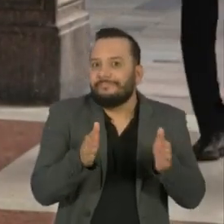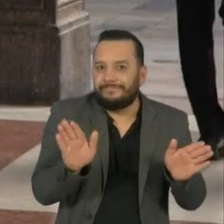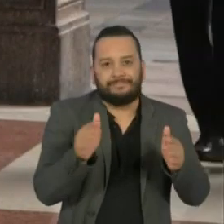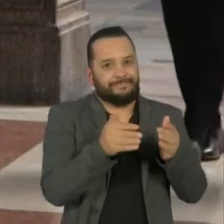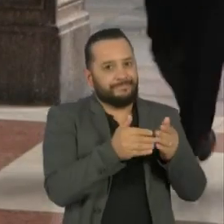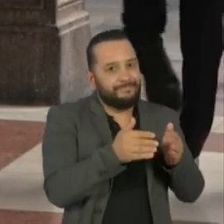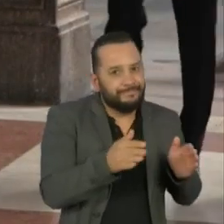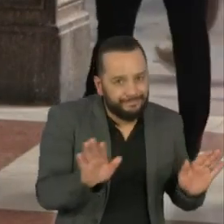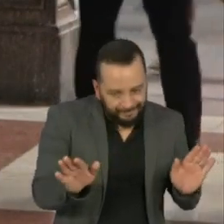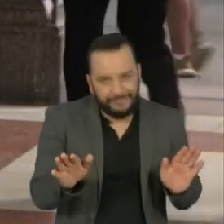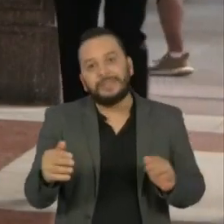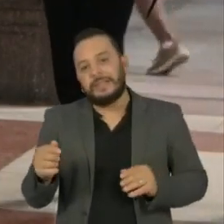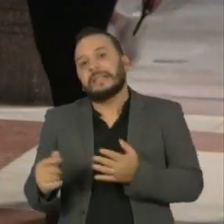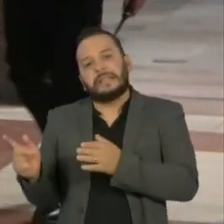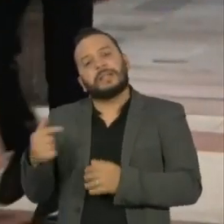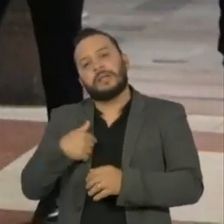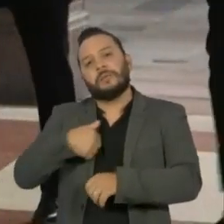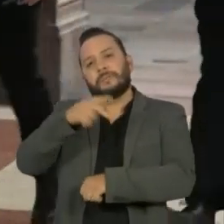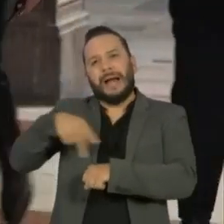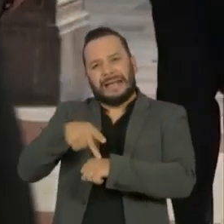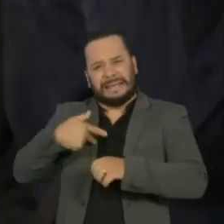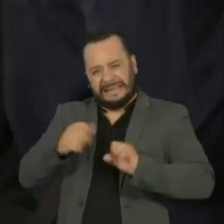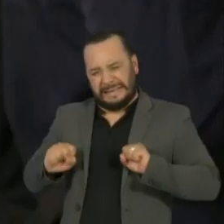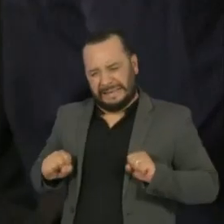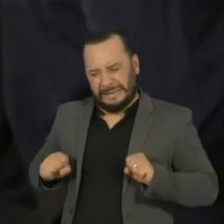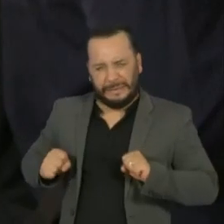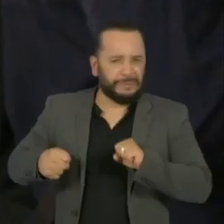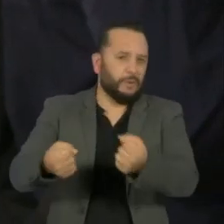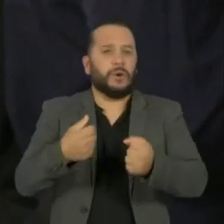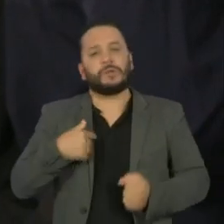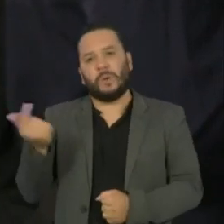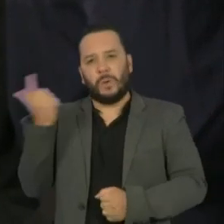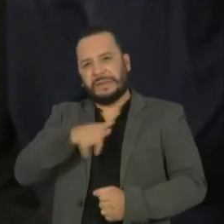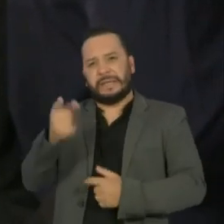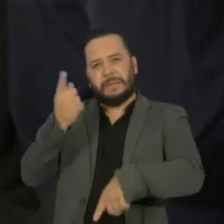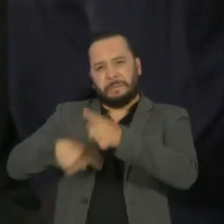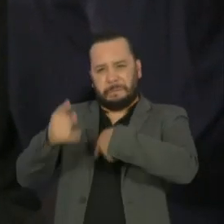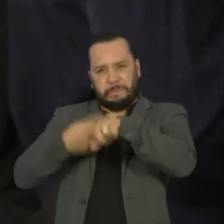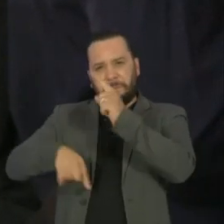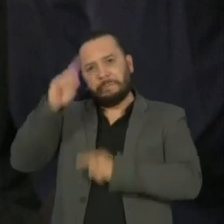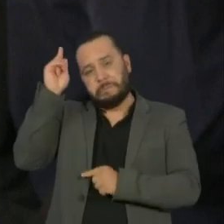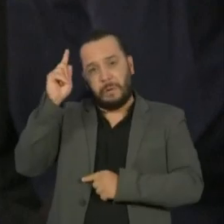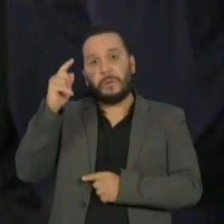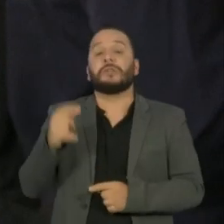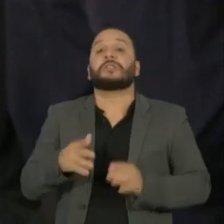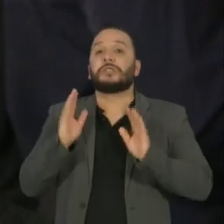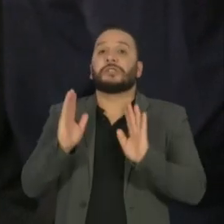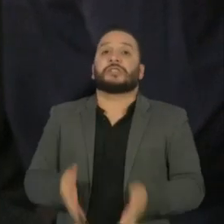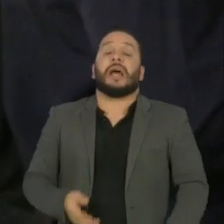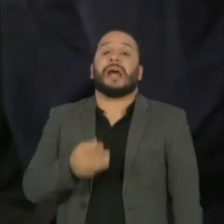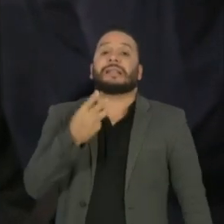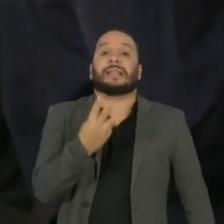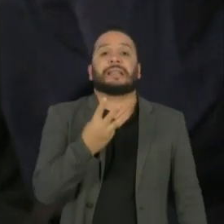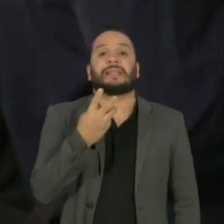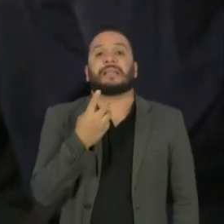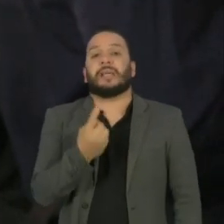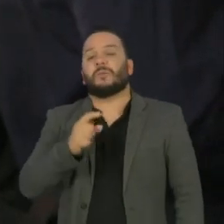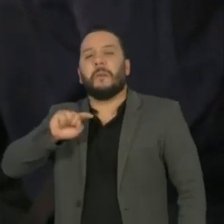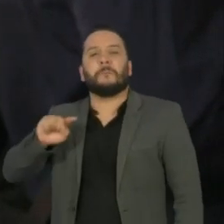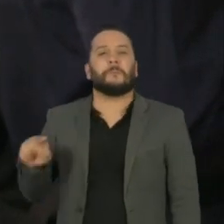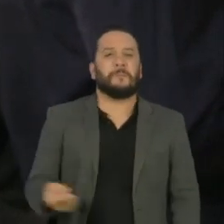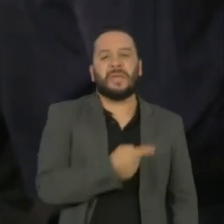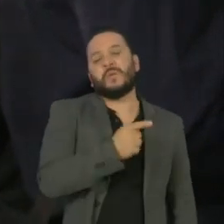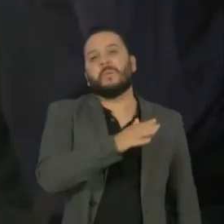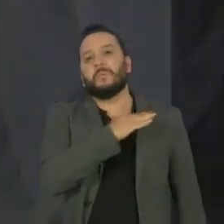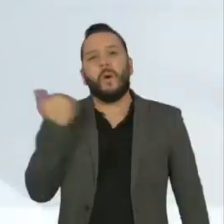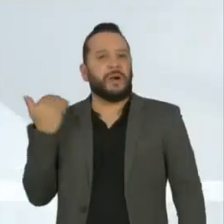país acelera nos esforços para se recuperar da crise de coronavírus, que deixou quase 32 mil vítimas fatais